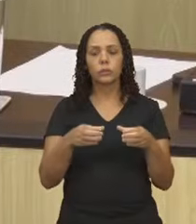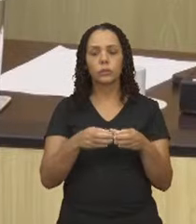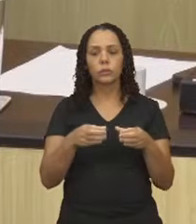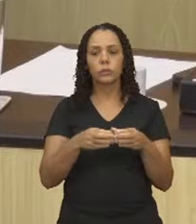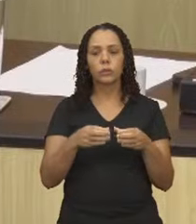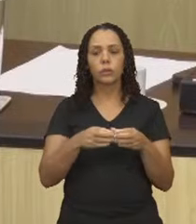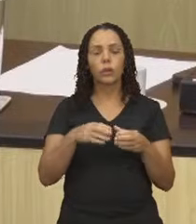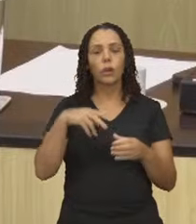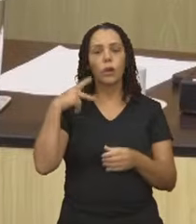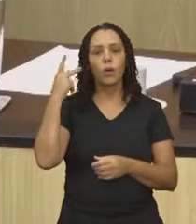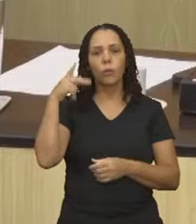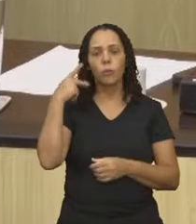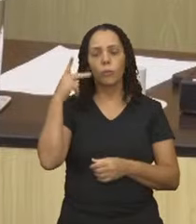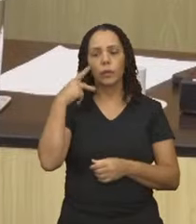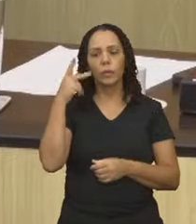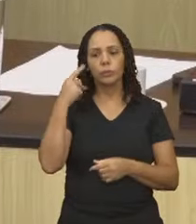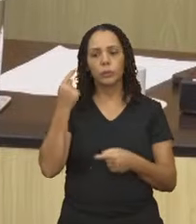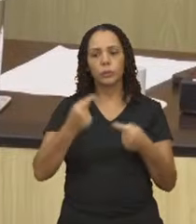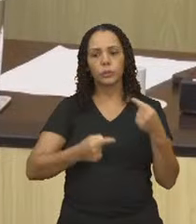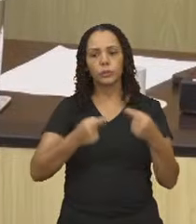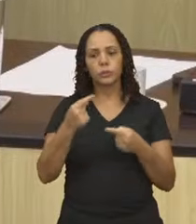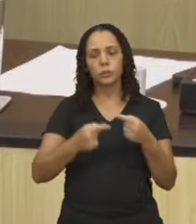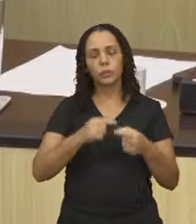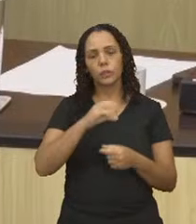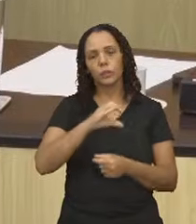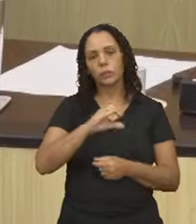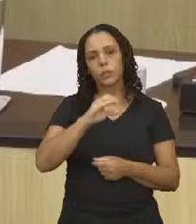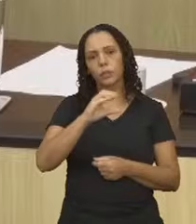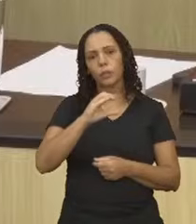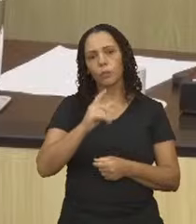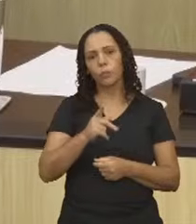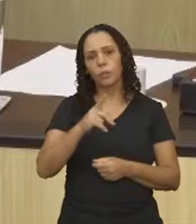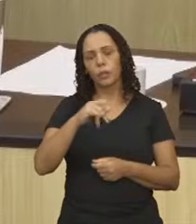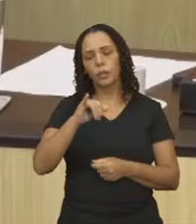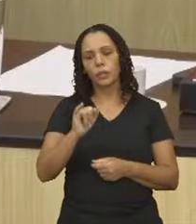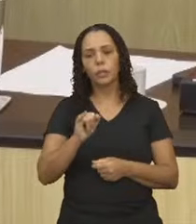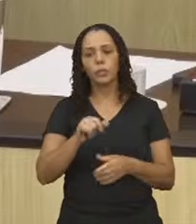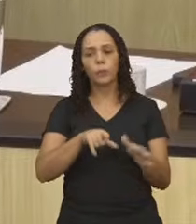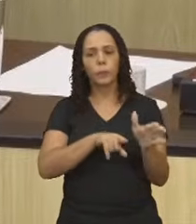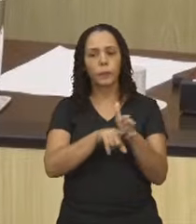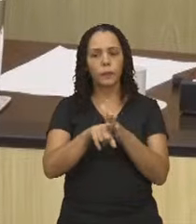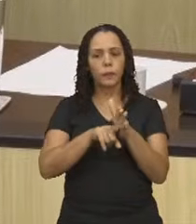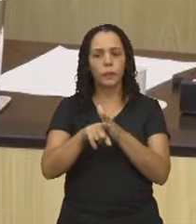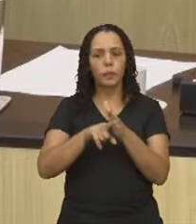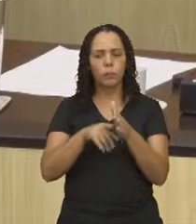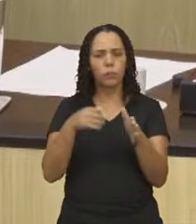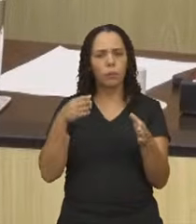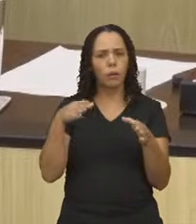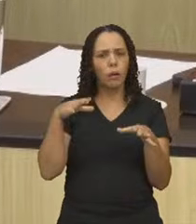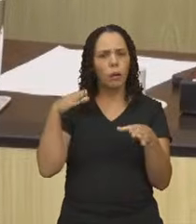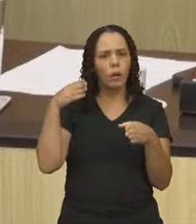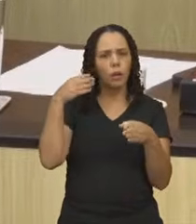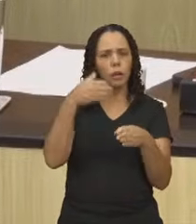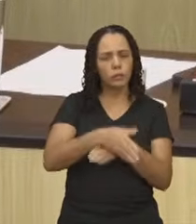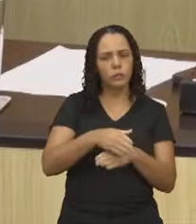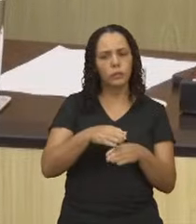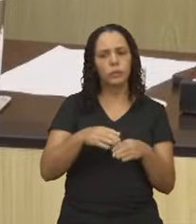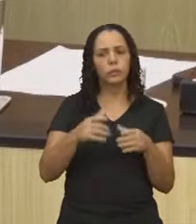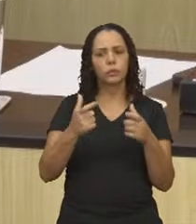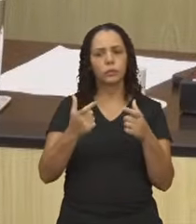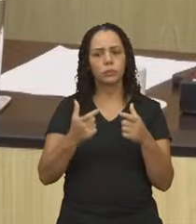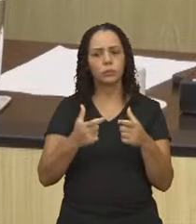CPI, destinada a apurar a invasão do território do município de Jacareí pelo município de São José